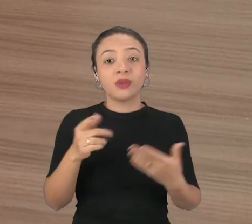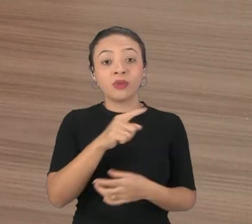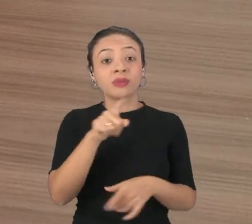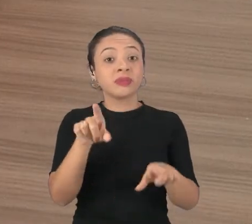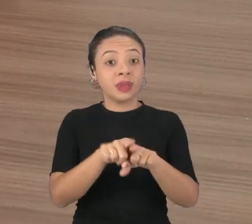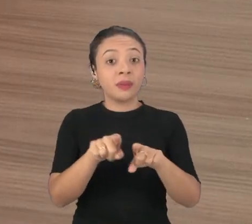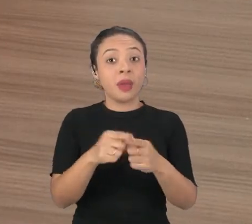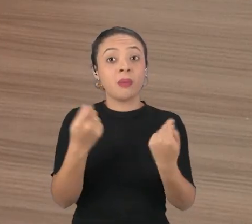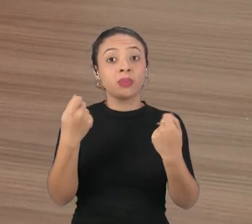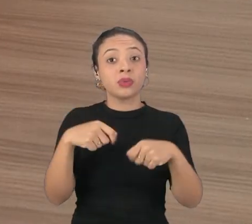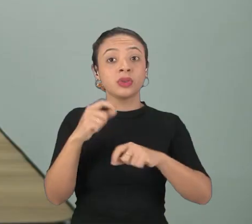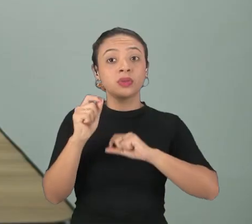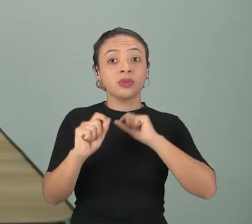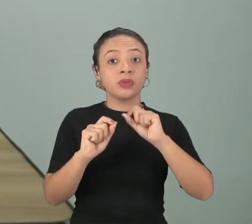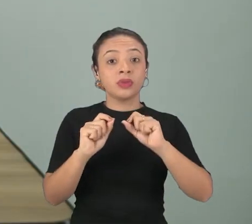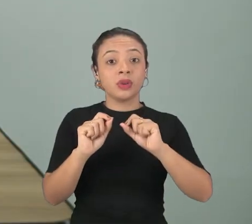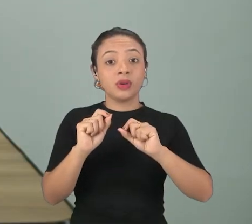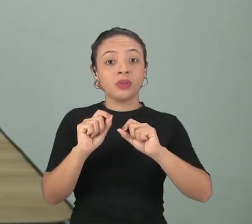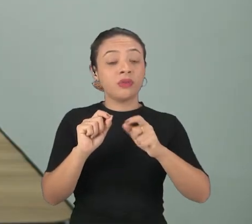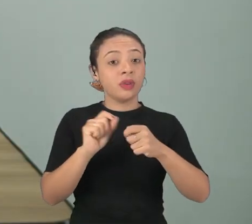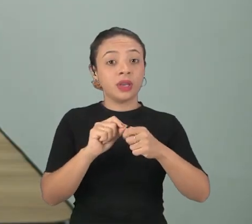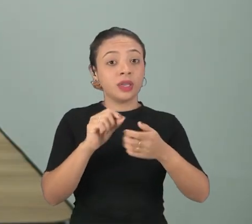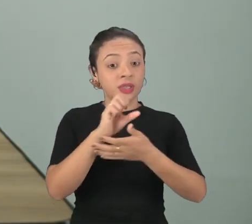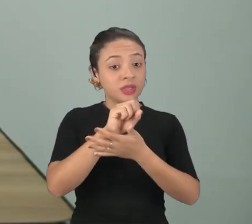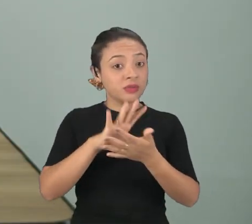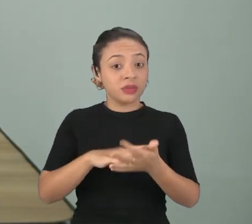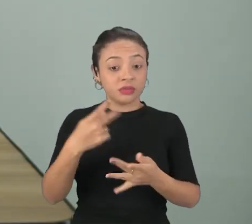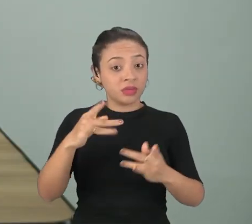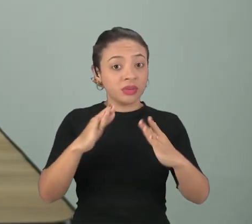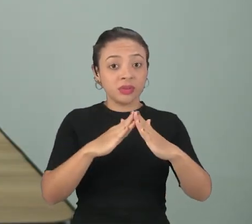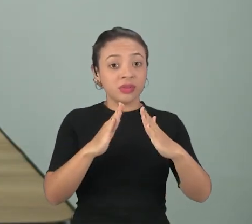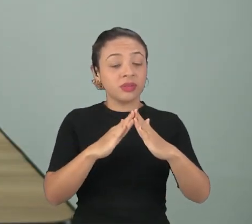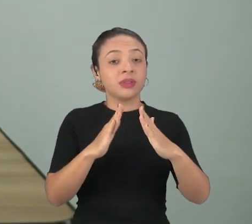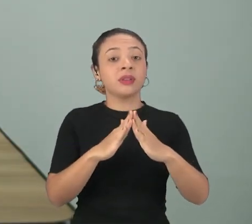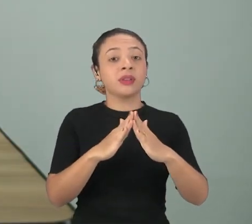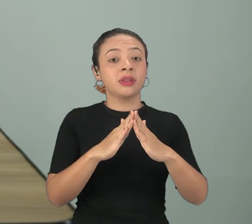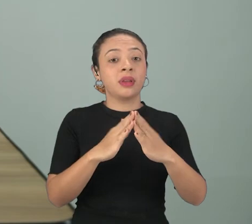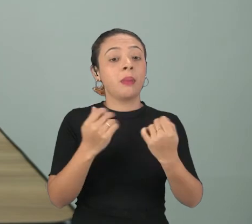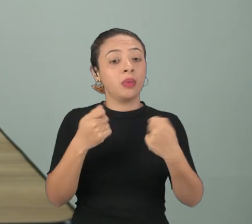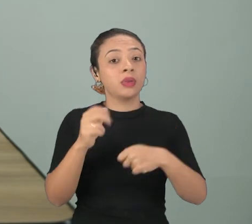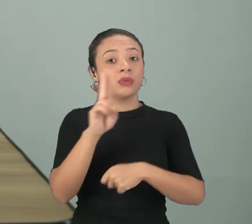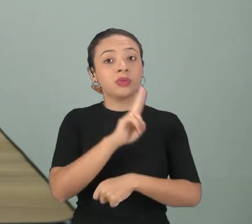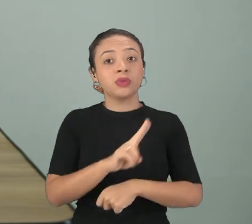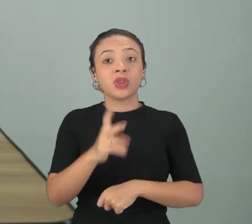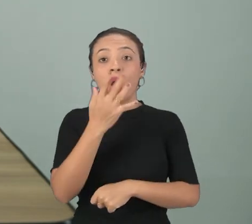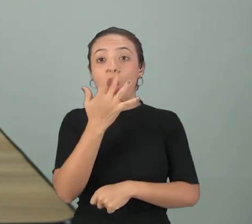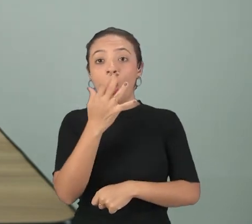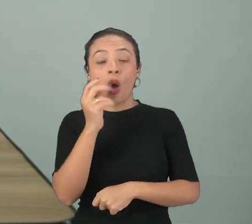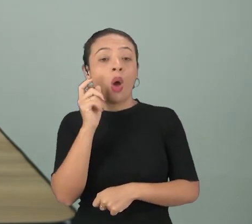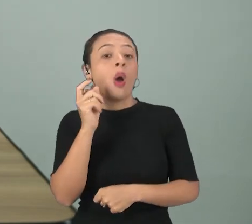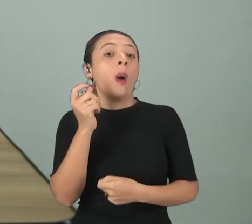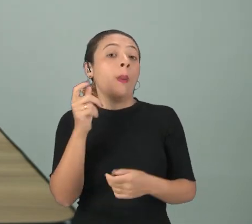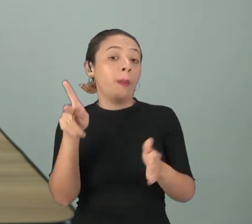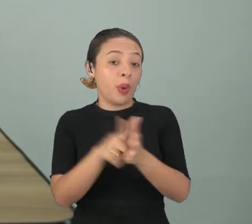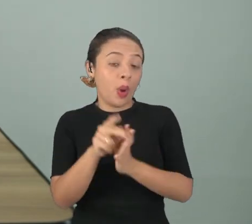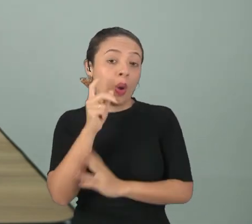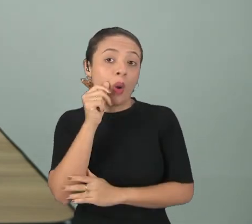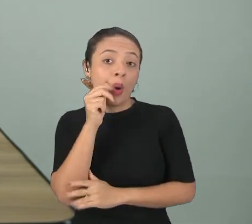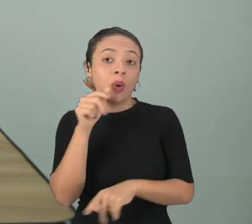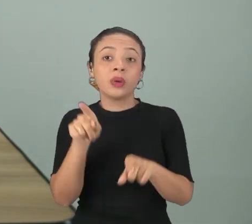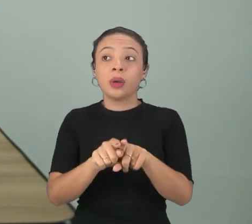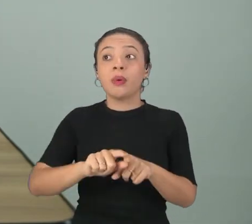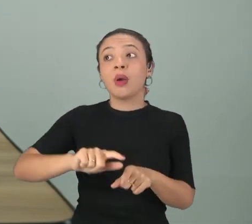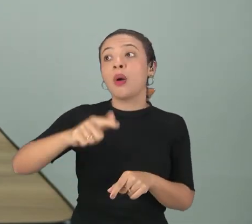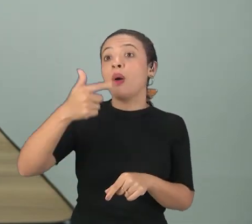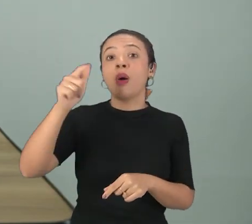vocês também podem estar realizando as atividades na sua casa isso mesmo você pode usar os seus lápis de colorir ou você